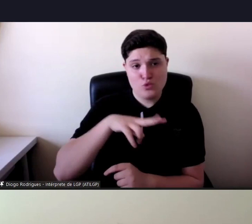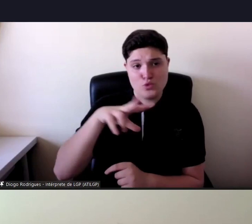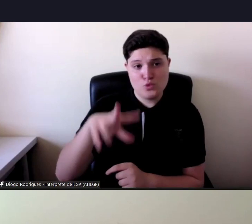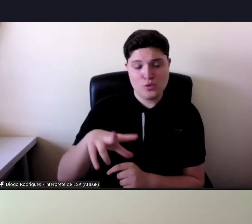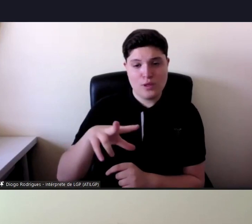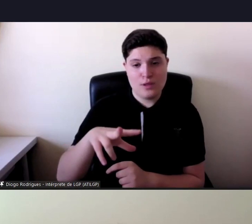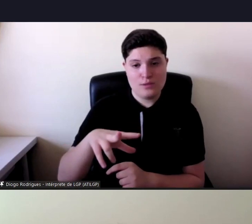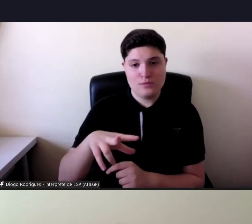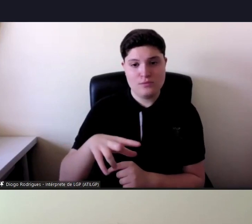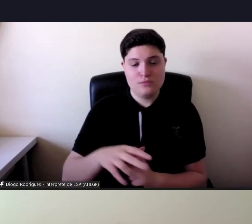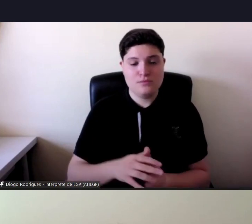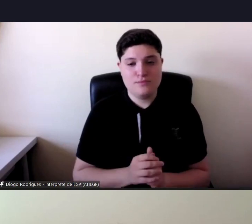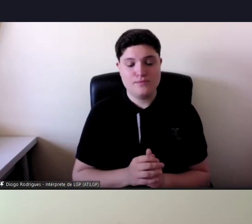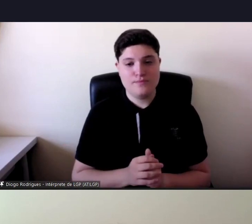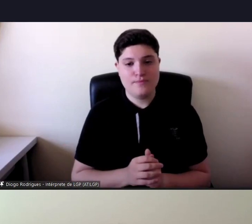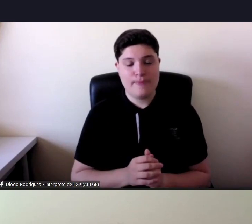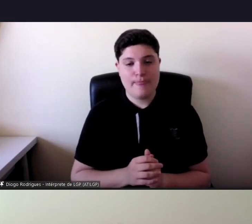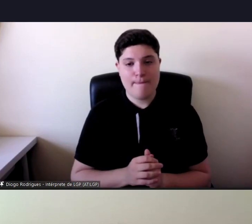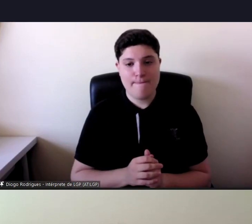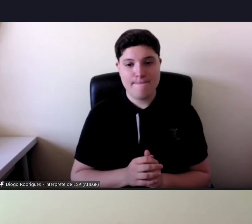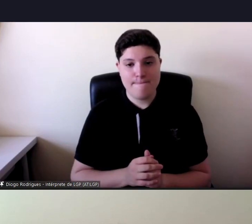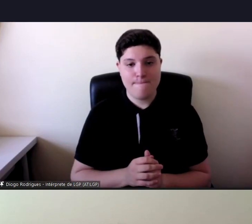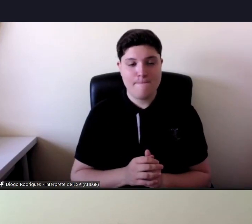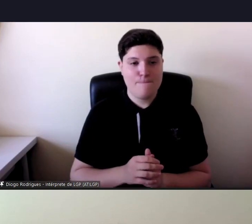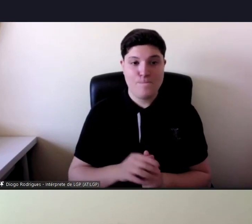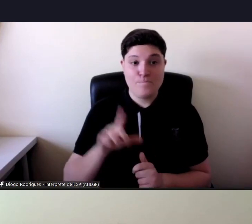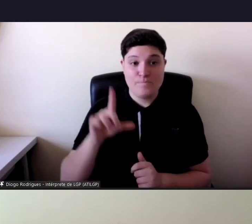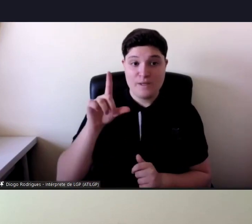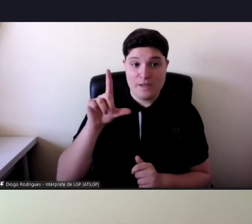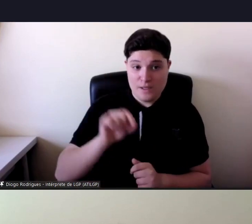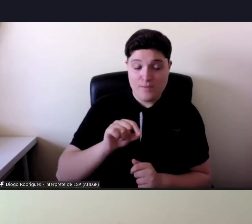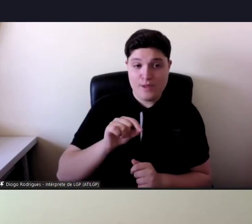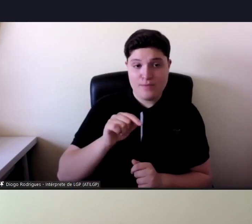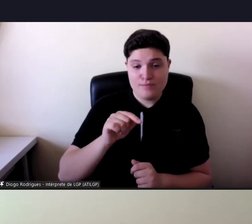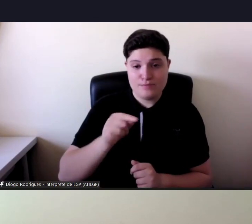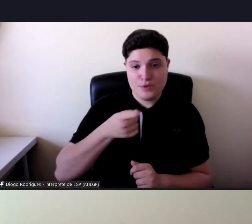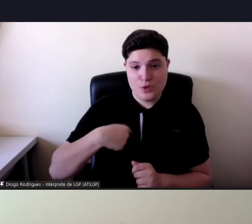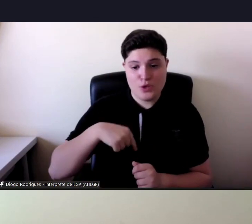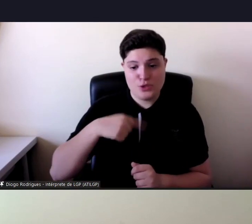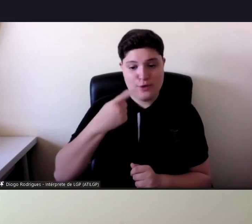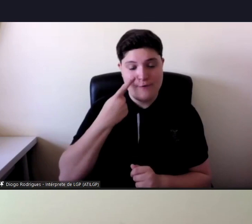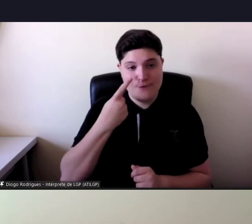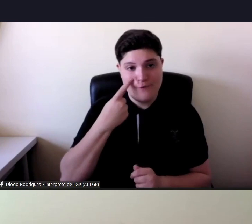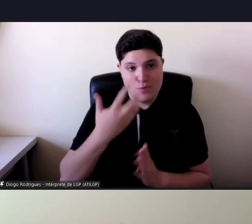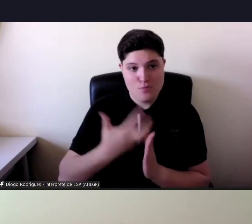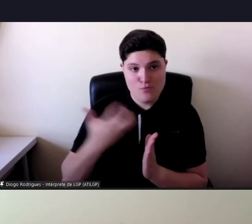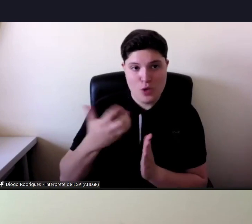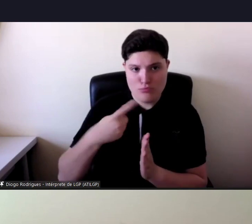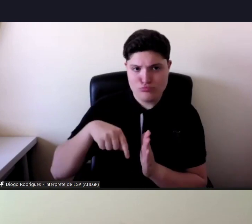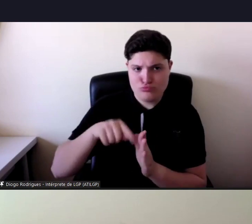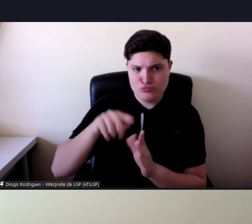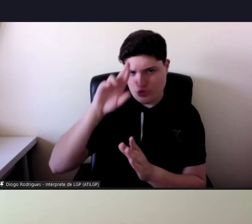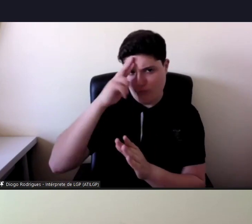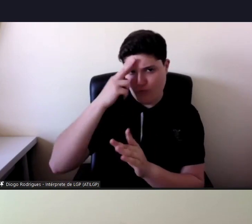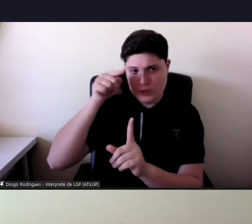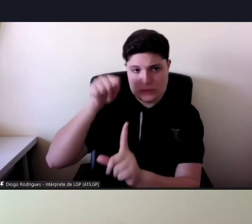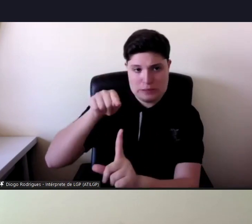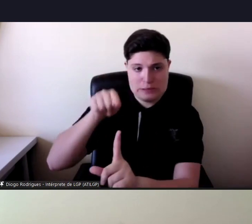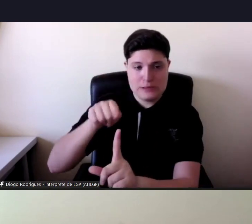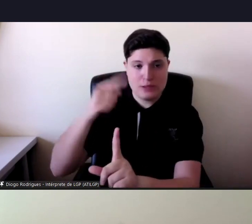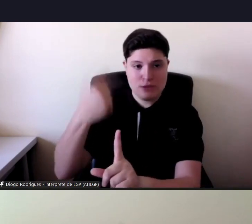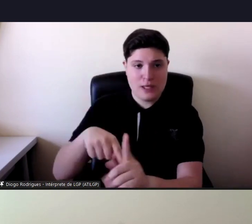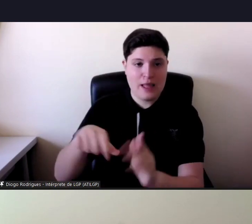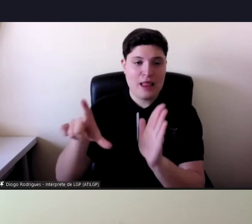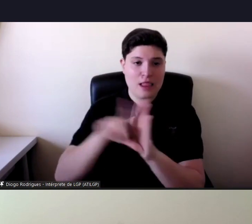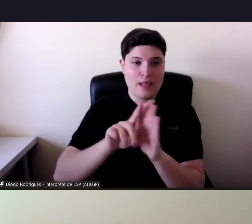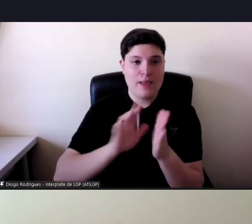não é? E, portanto, considera, lá está, a atmosfera como o reservatório onde se acumulam